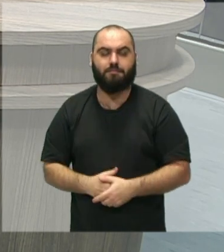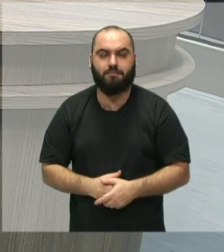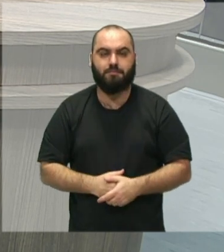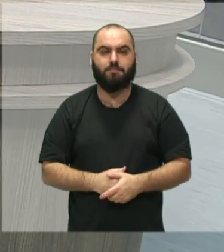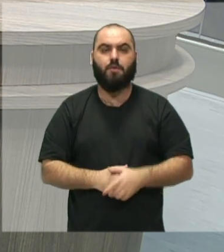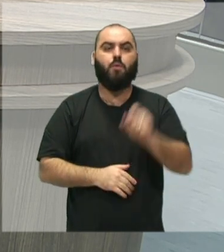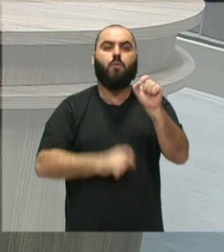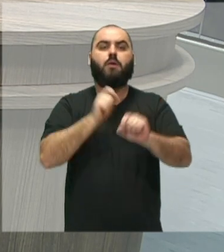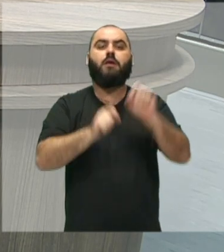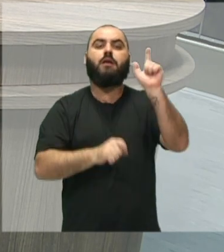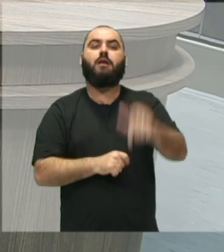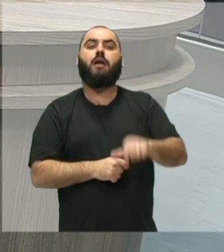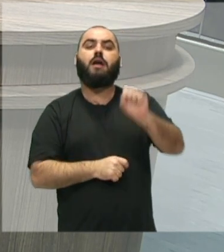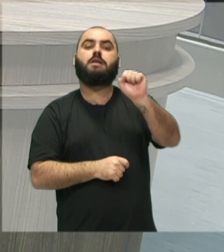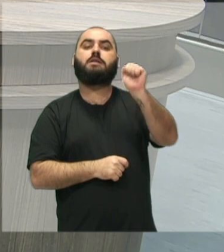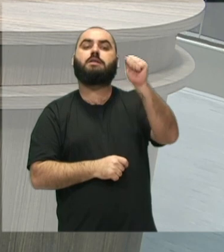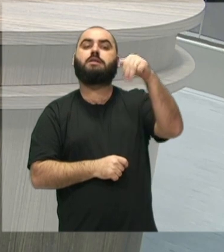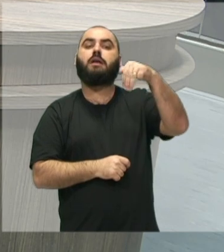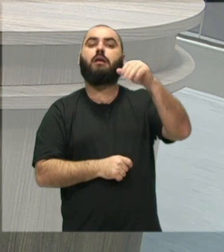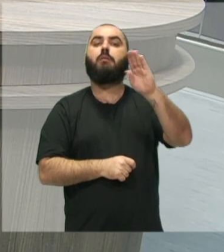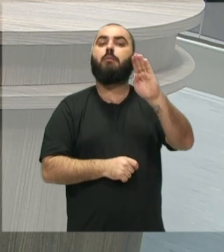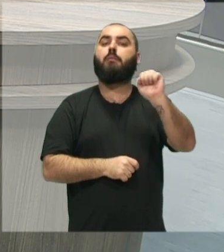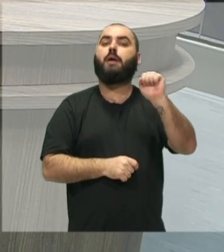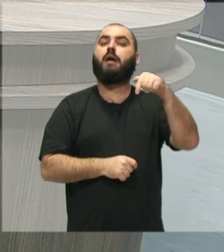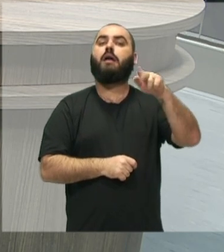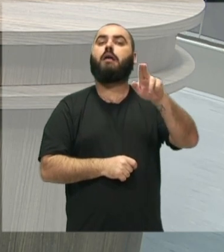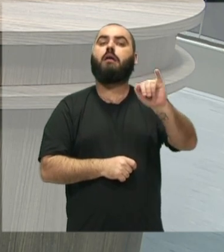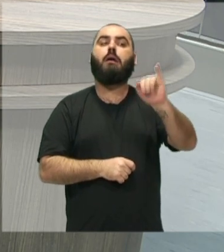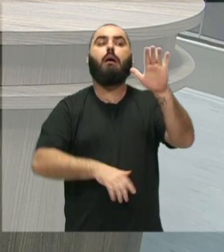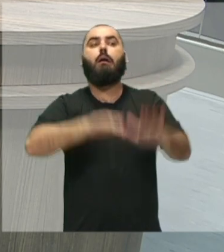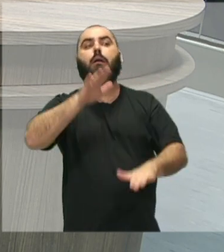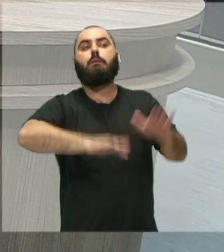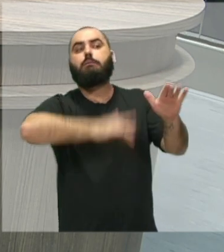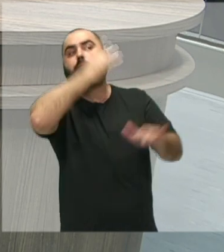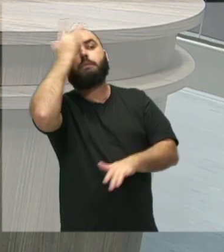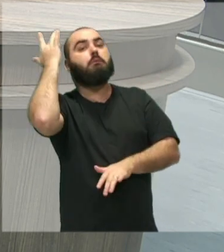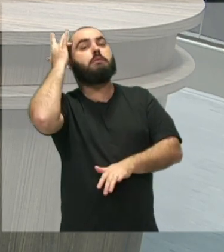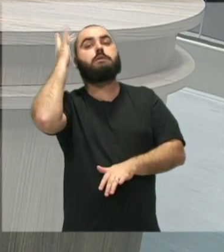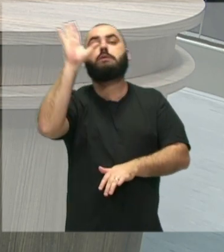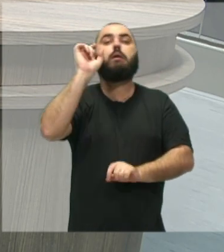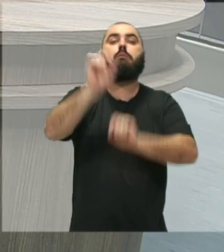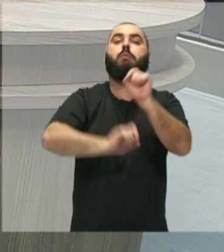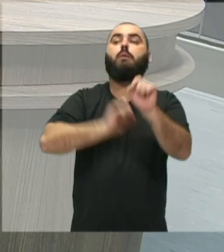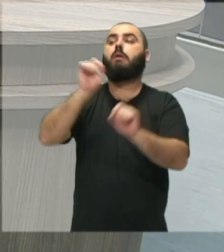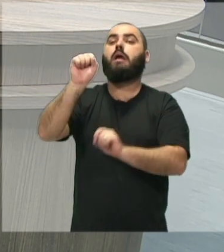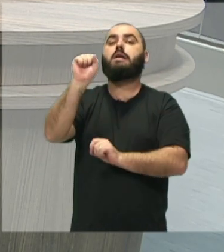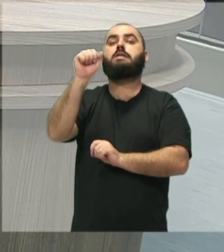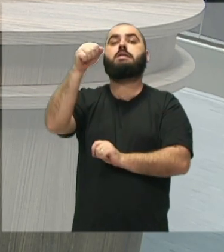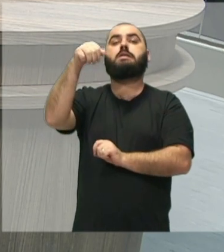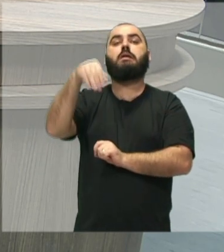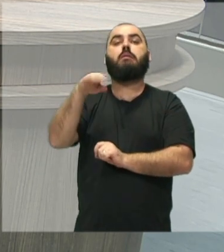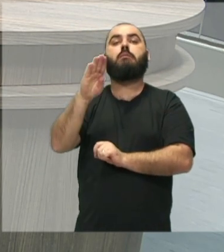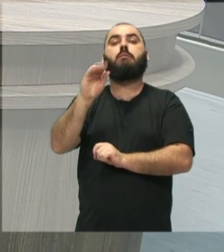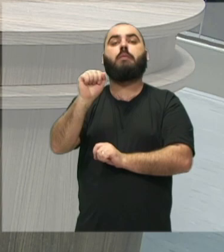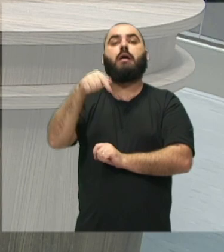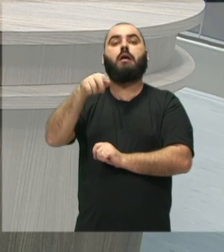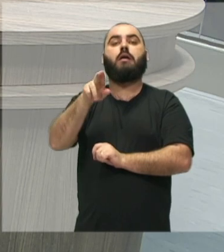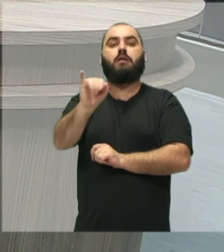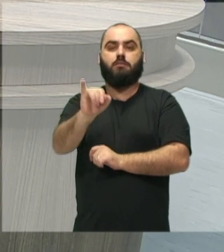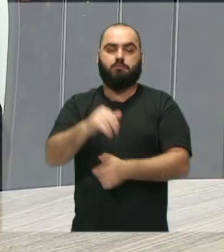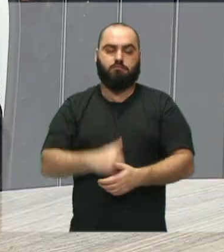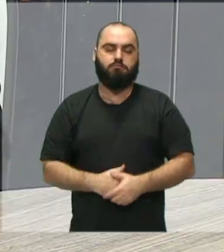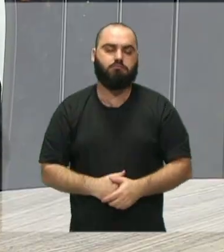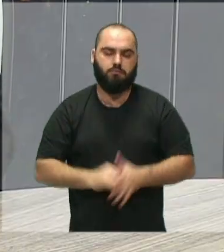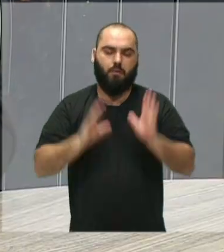que é um sambaqui, porque às vezes as pessoas não sabem, né? A gente fica falando aqui sambaqui e as pessoas não têm ideia do que seja, né? De forma assim